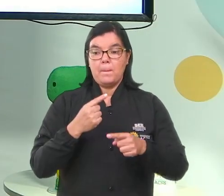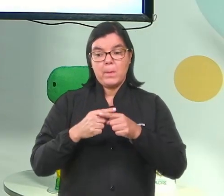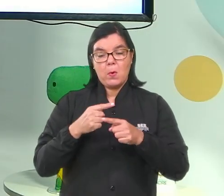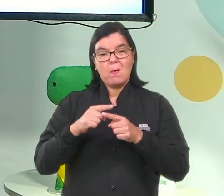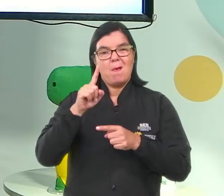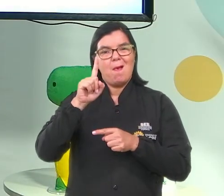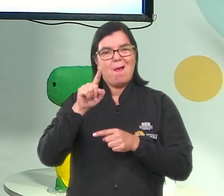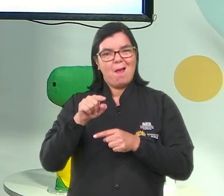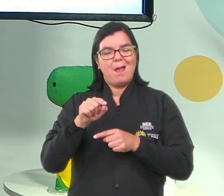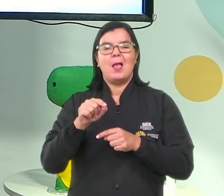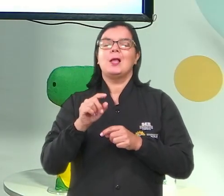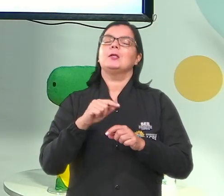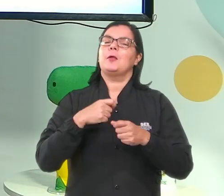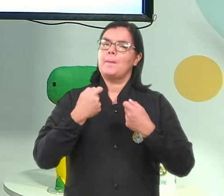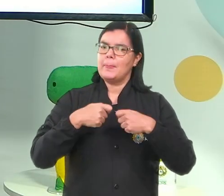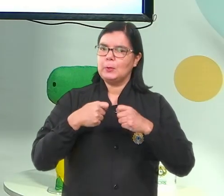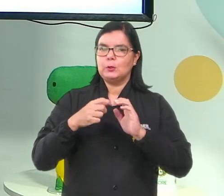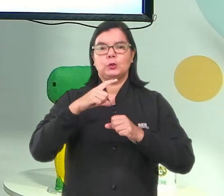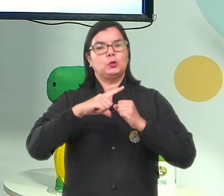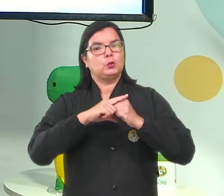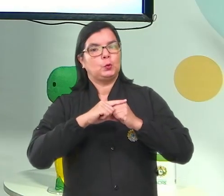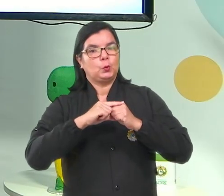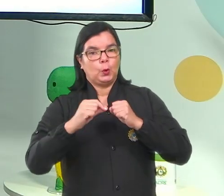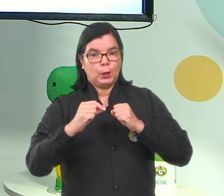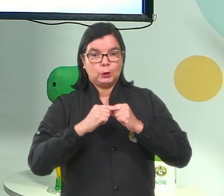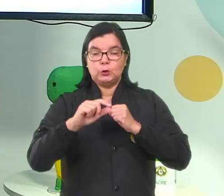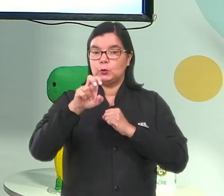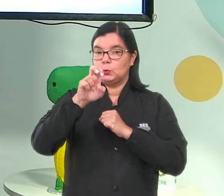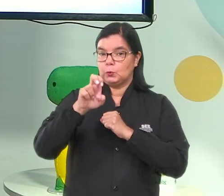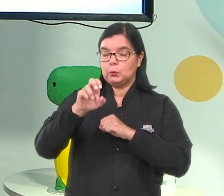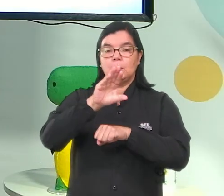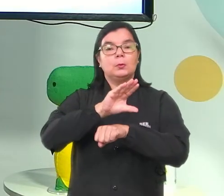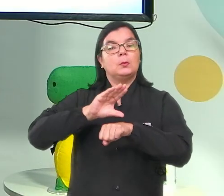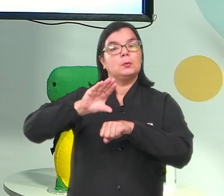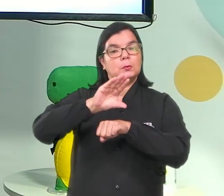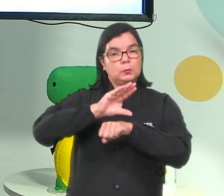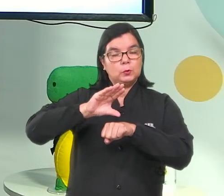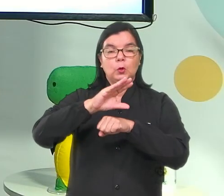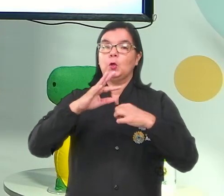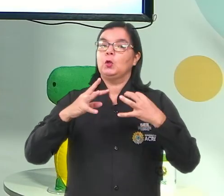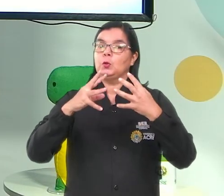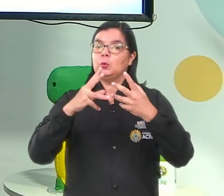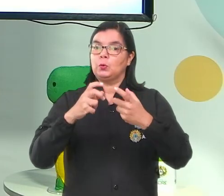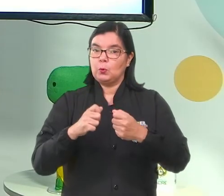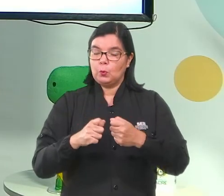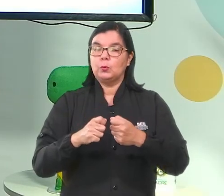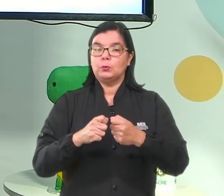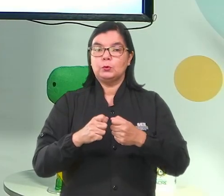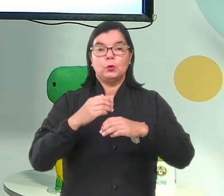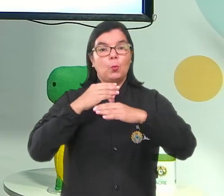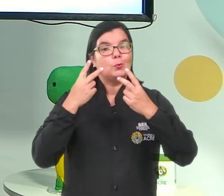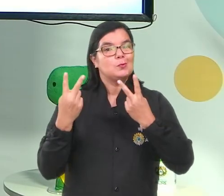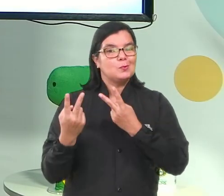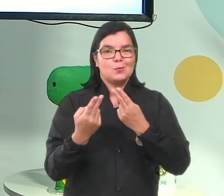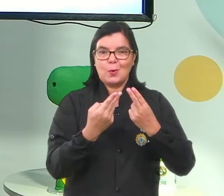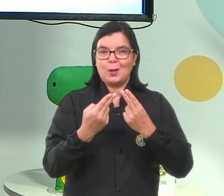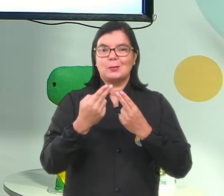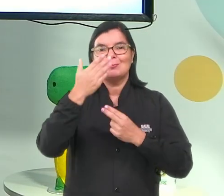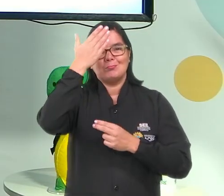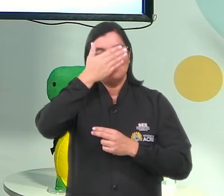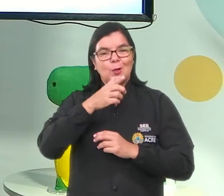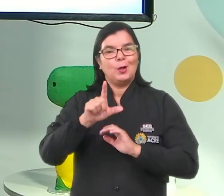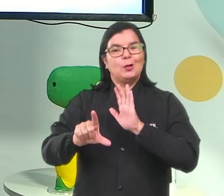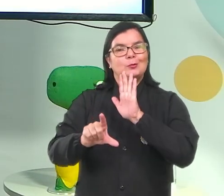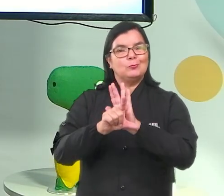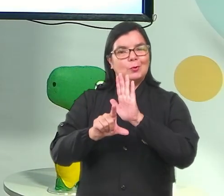é o que é ponderado no artigo 5º da nossa Constituição. O tratamento, a questão da